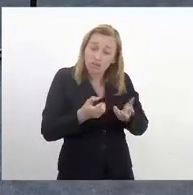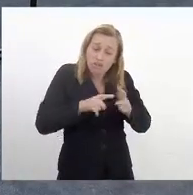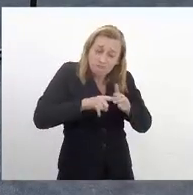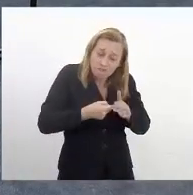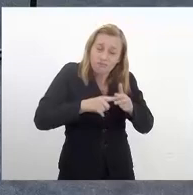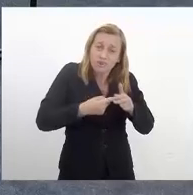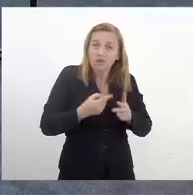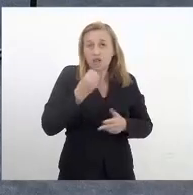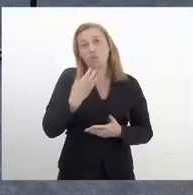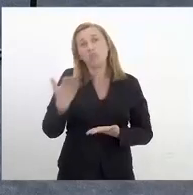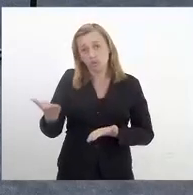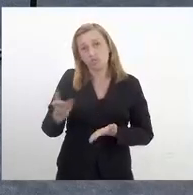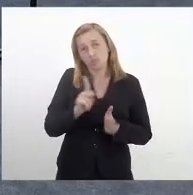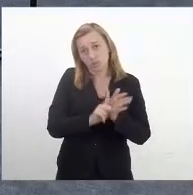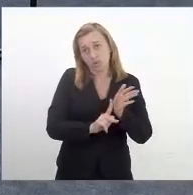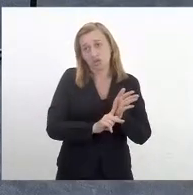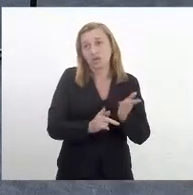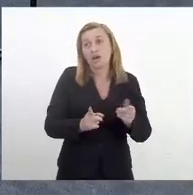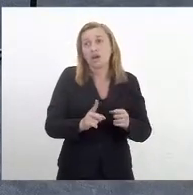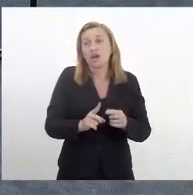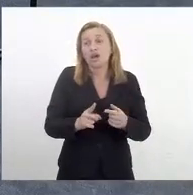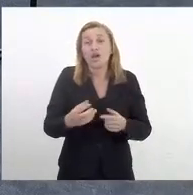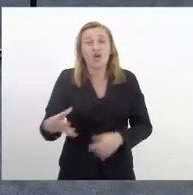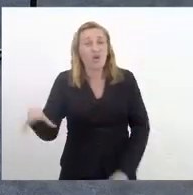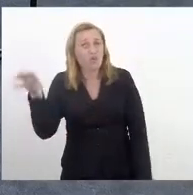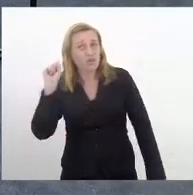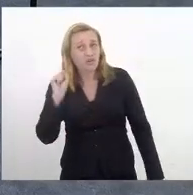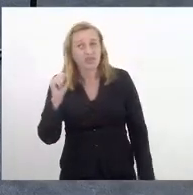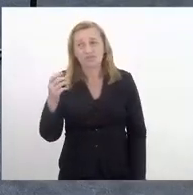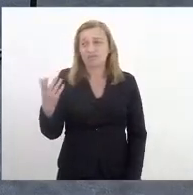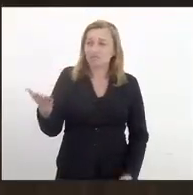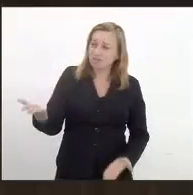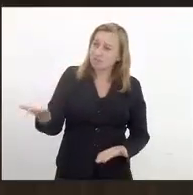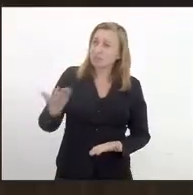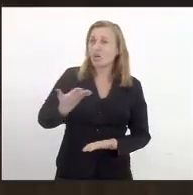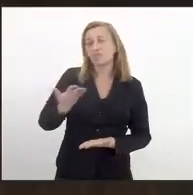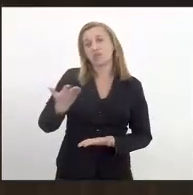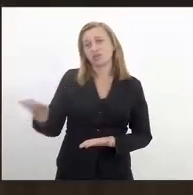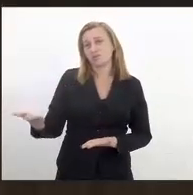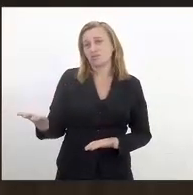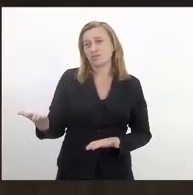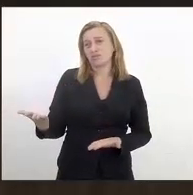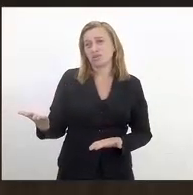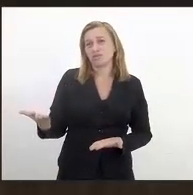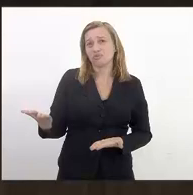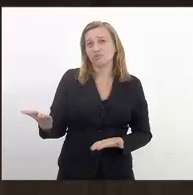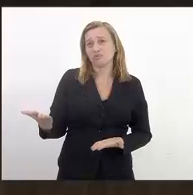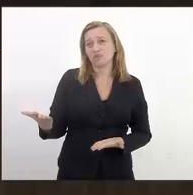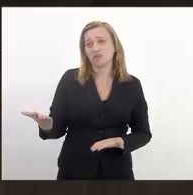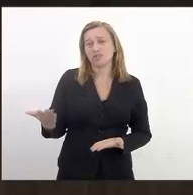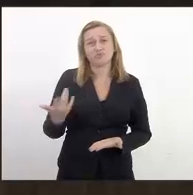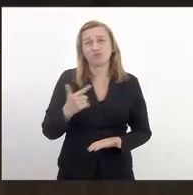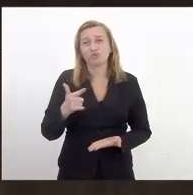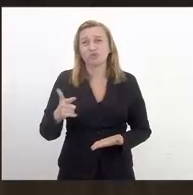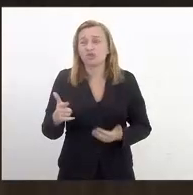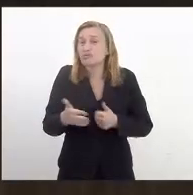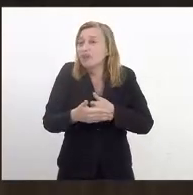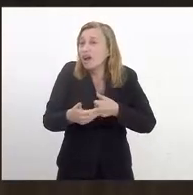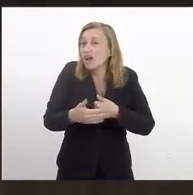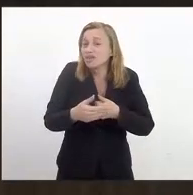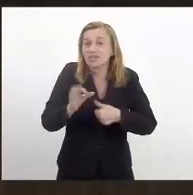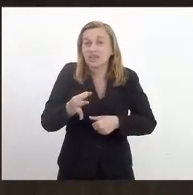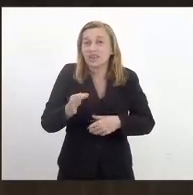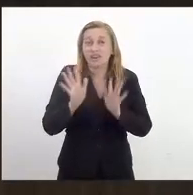ajustar porque o médico era bom Oi e aí uma vida o colega autor de que eu não tinha ético o carinho necessário